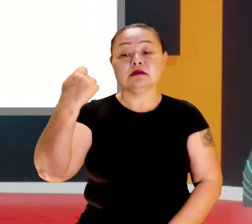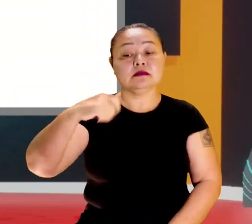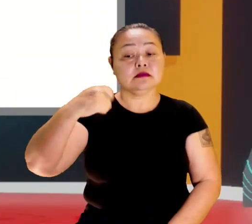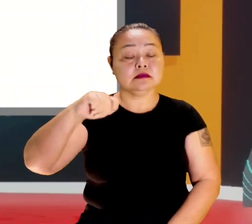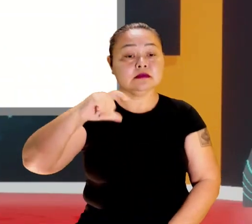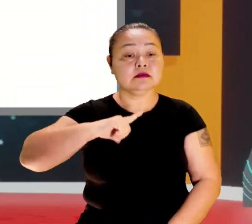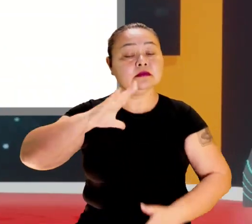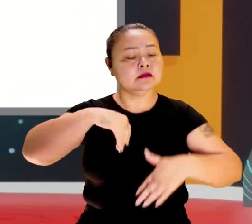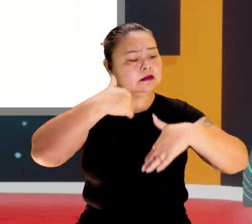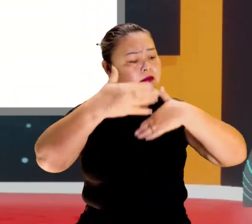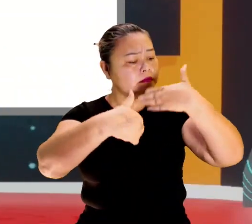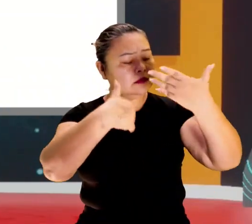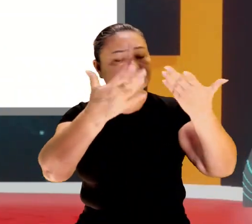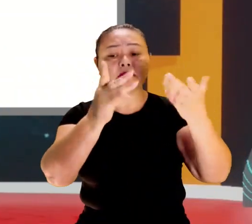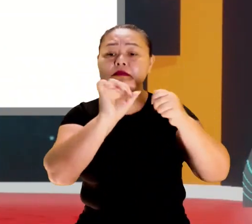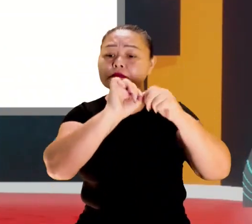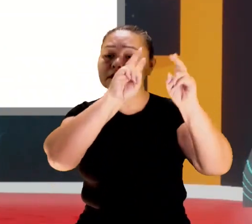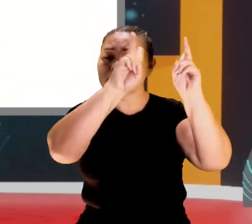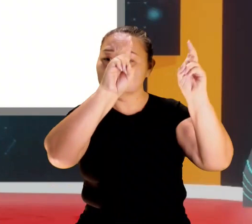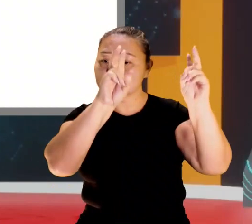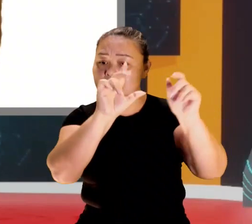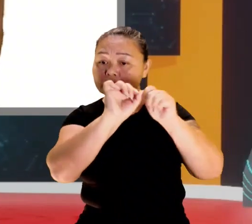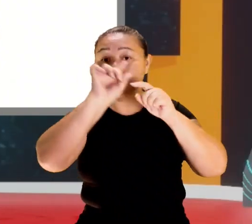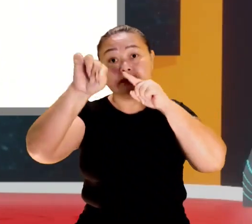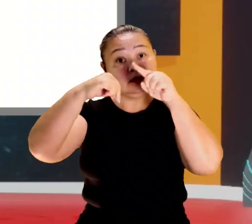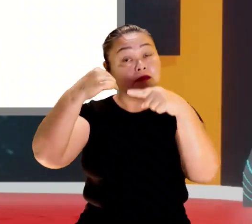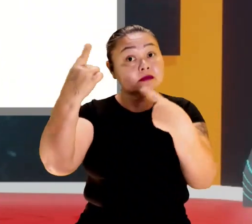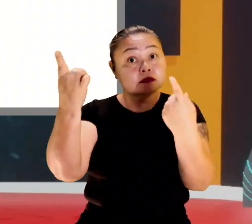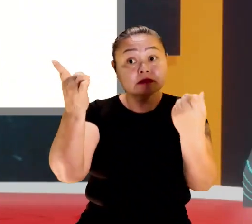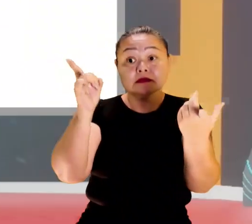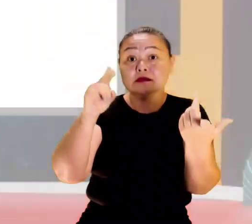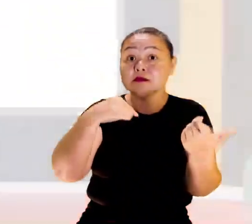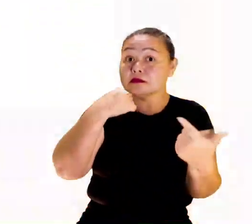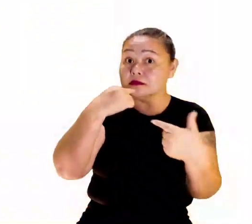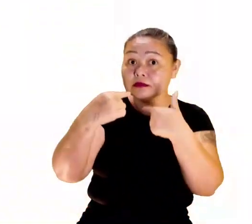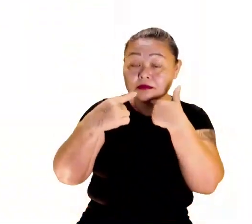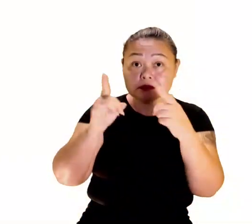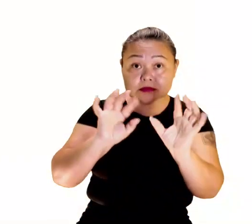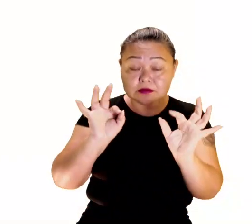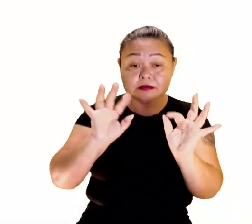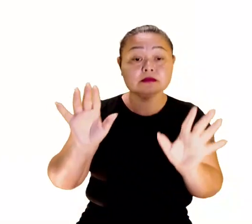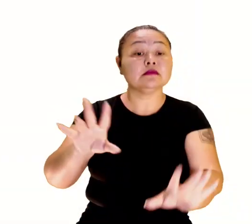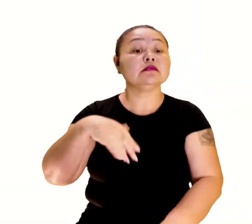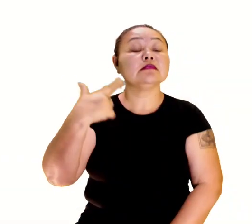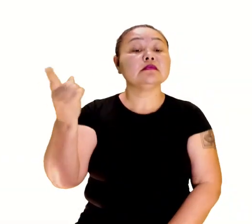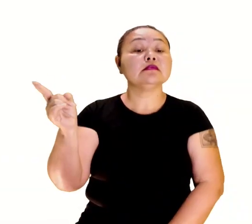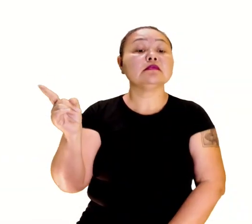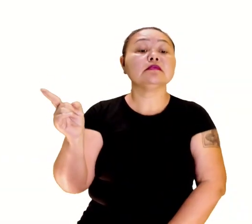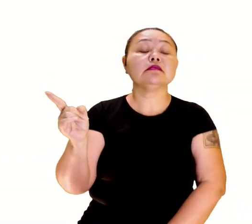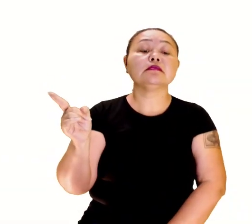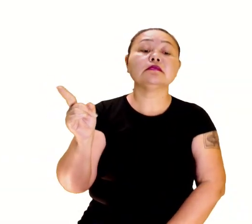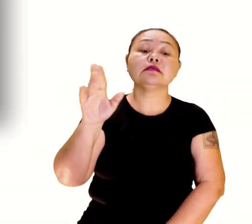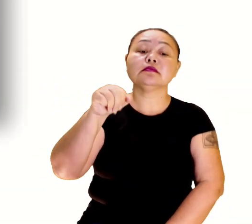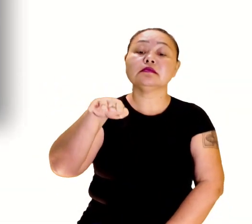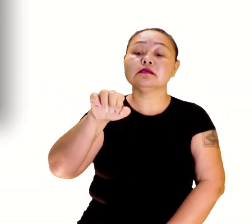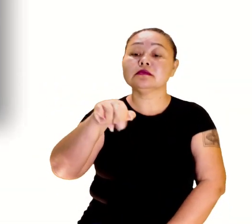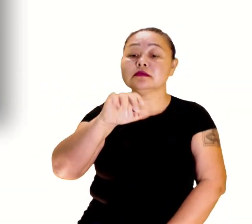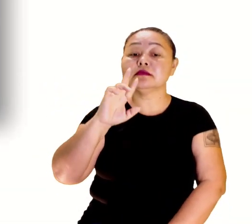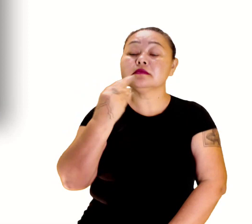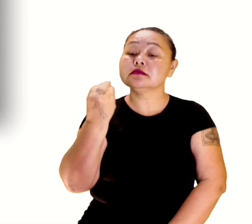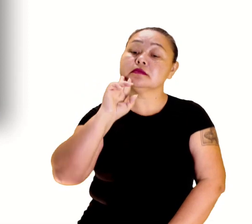passar por todos os assuntos para depois não ter dificuldade. Olha lá então na telinha quando a gente fala de inequação. Como